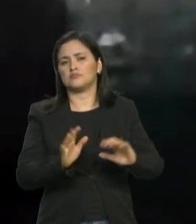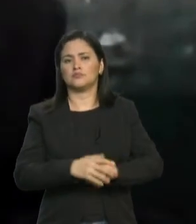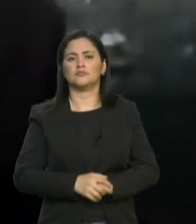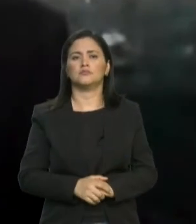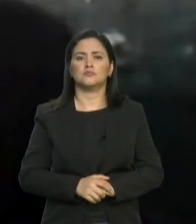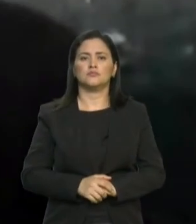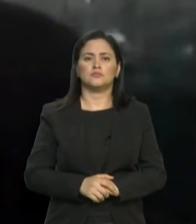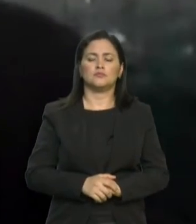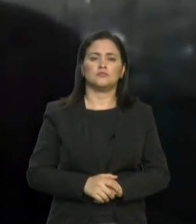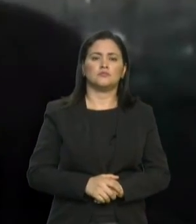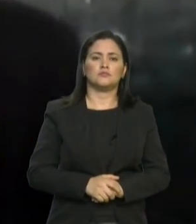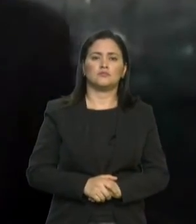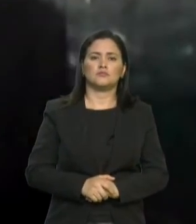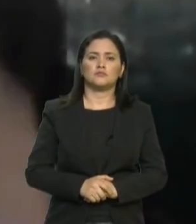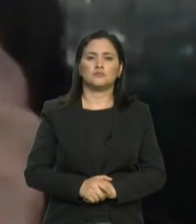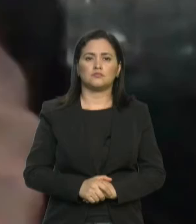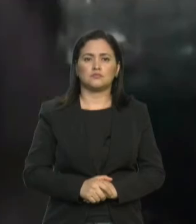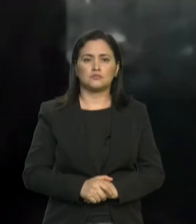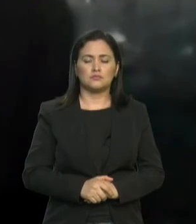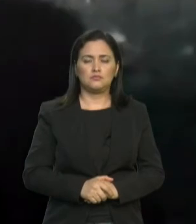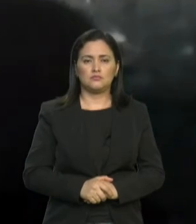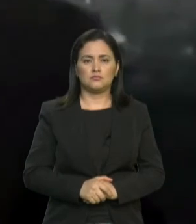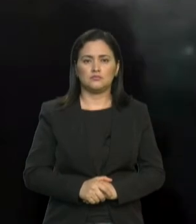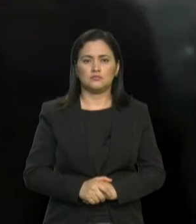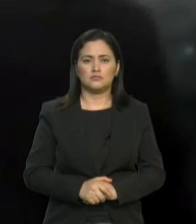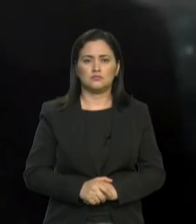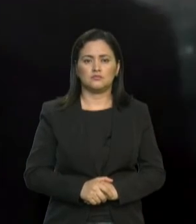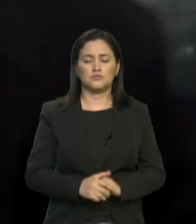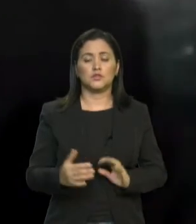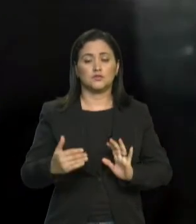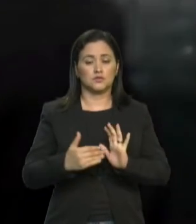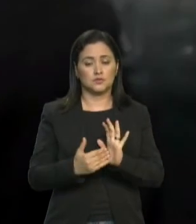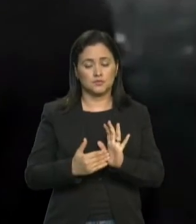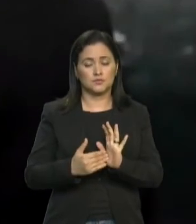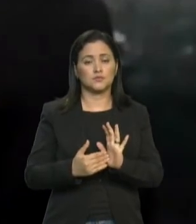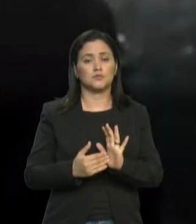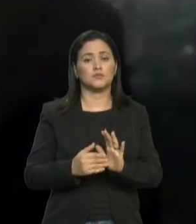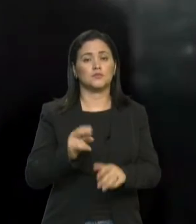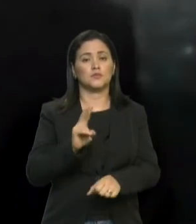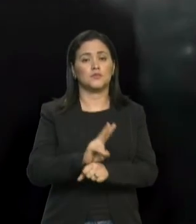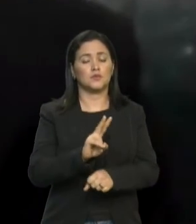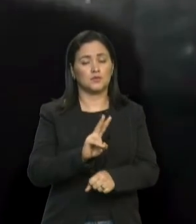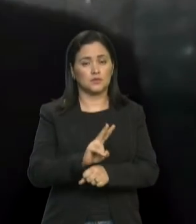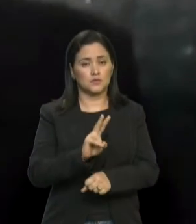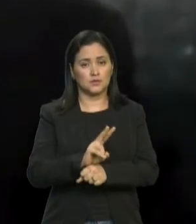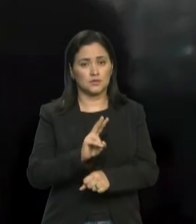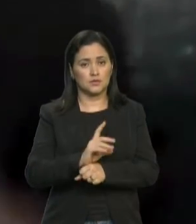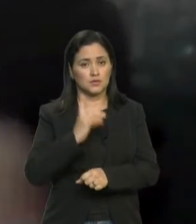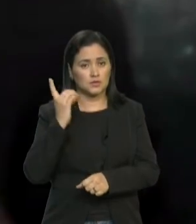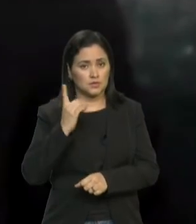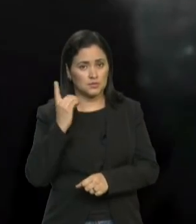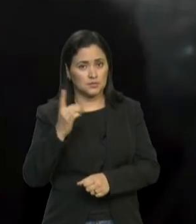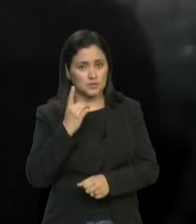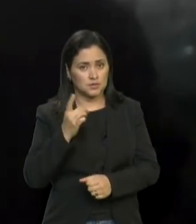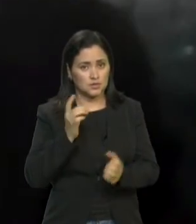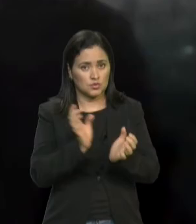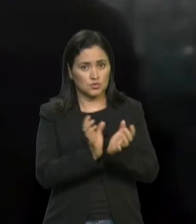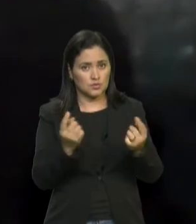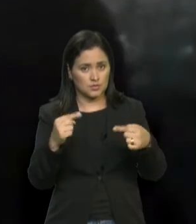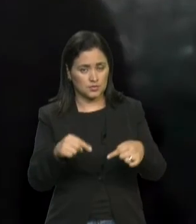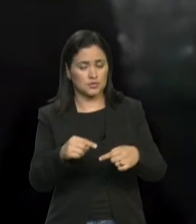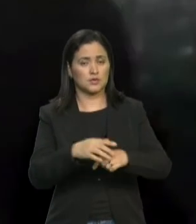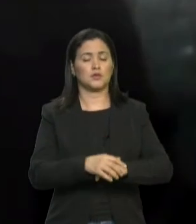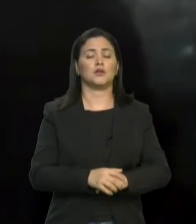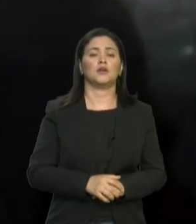Adriano, deputado César Pires, com relação ao posicionamento e à fala do deputado Rafael Leitoa, dizendo que o governo do